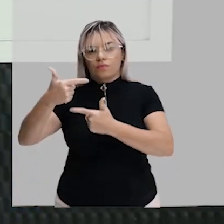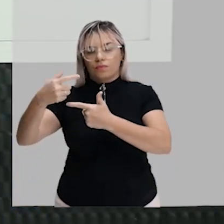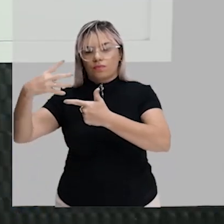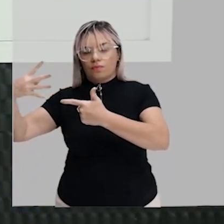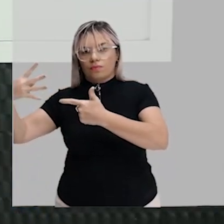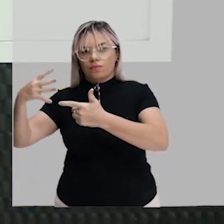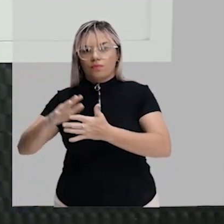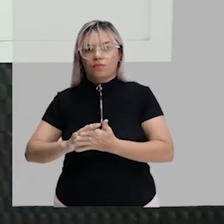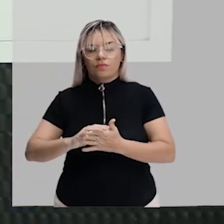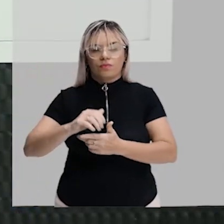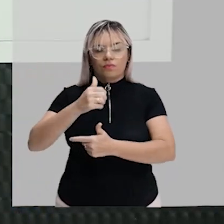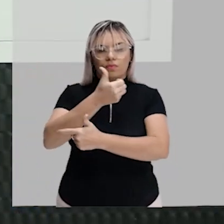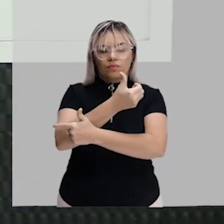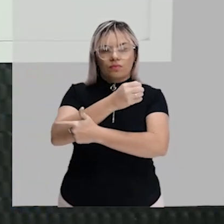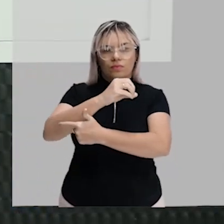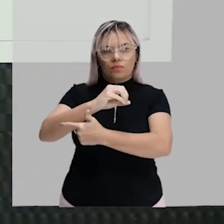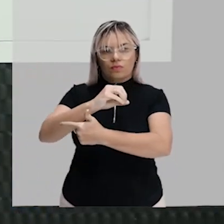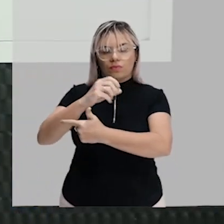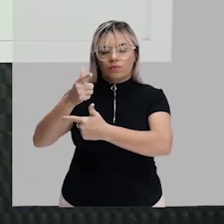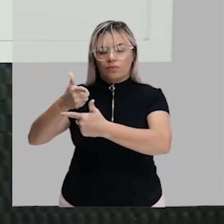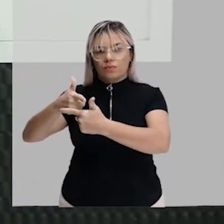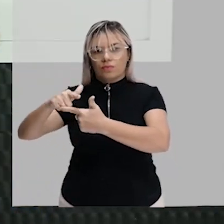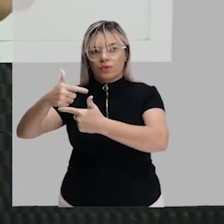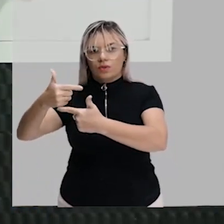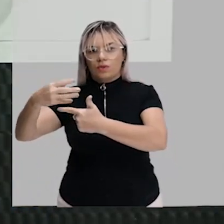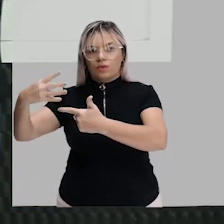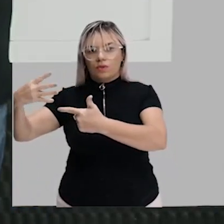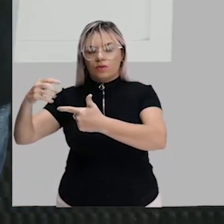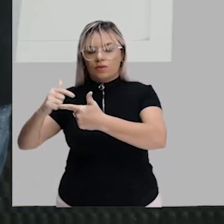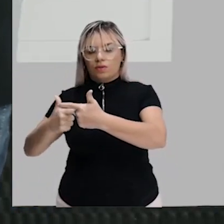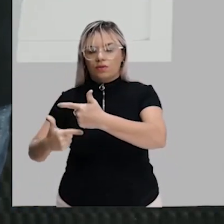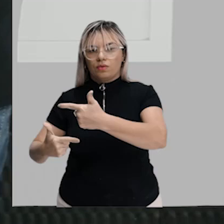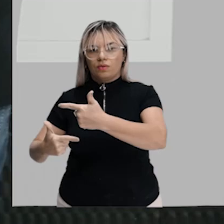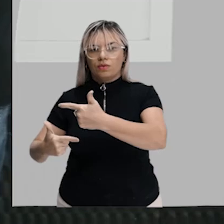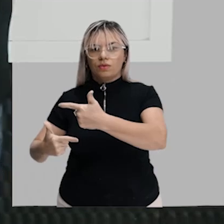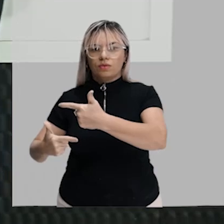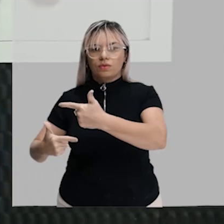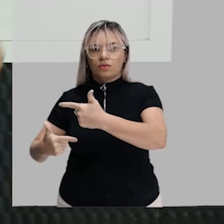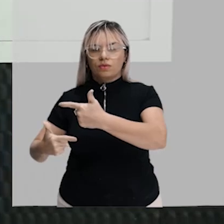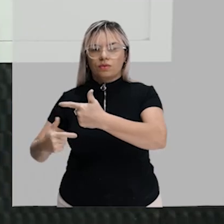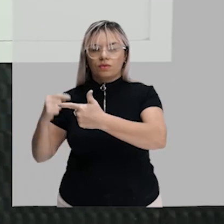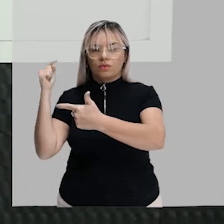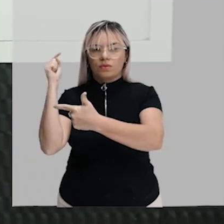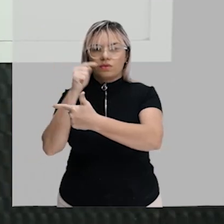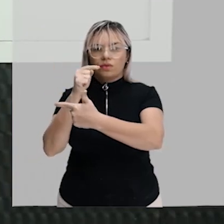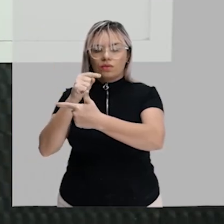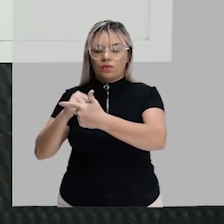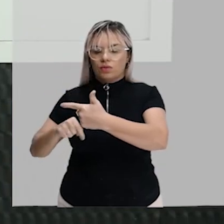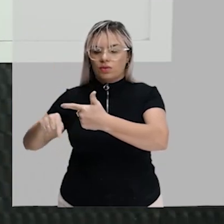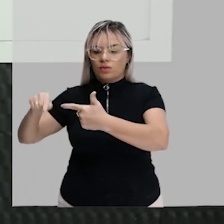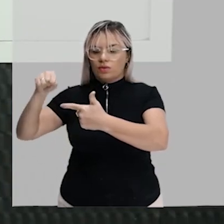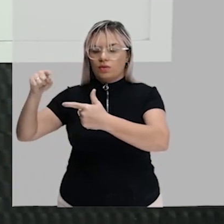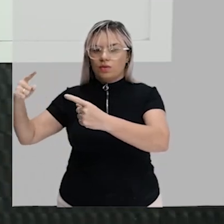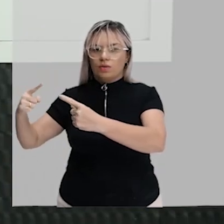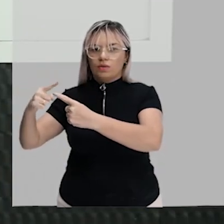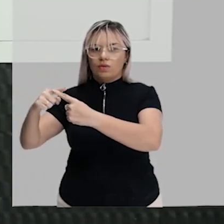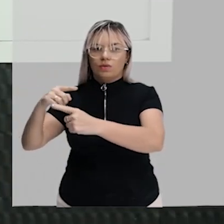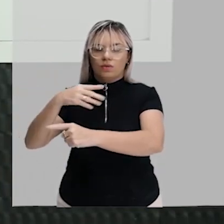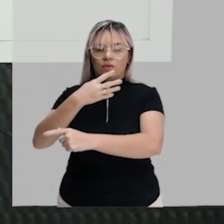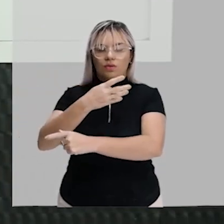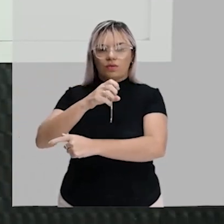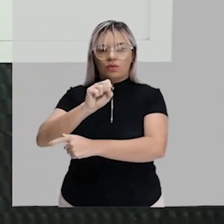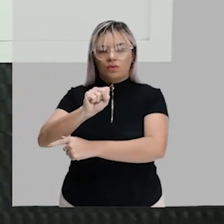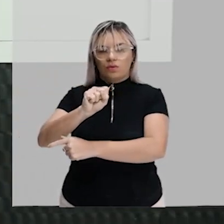Então 60 dividido por 24 dá 2, né? 2 vezes 24 dá